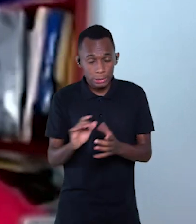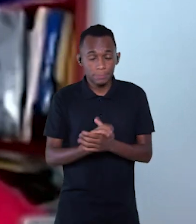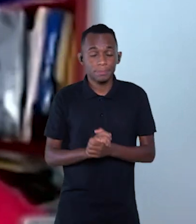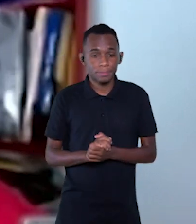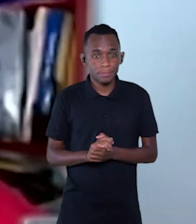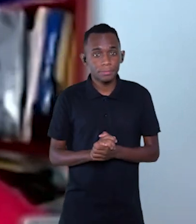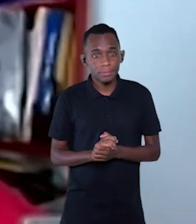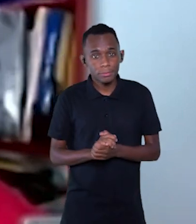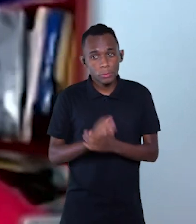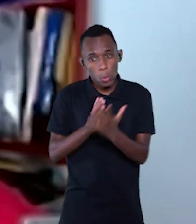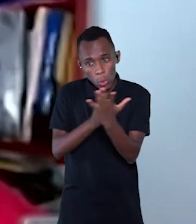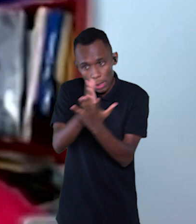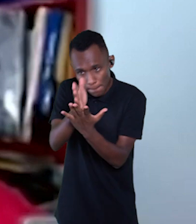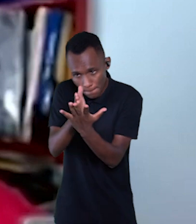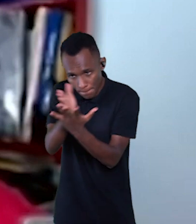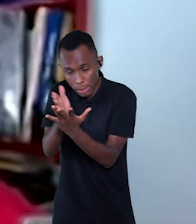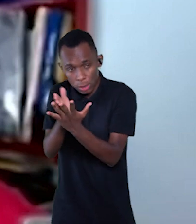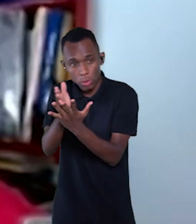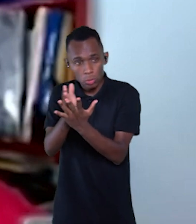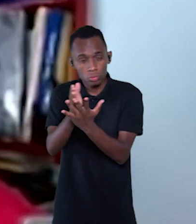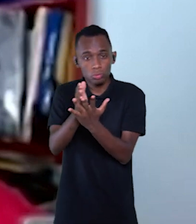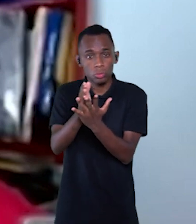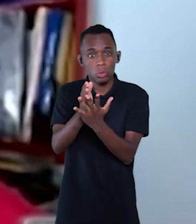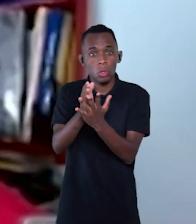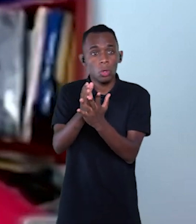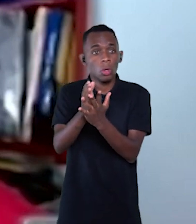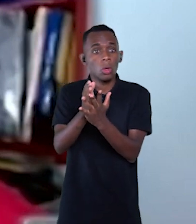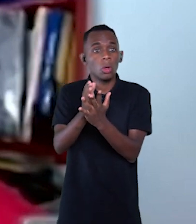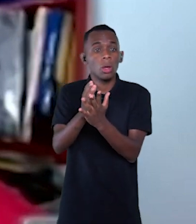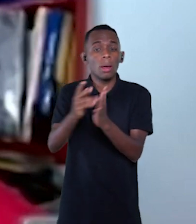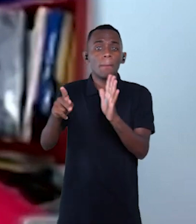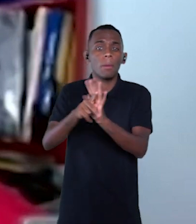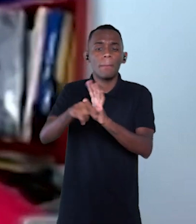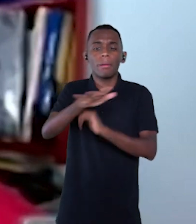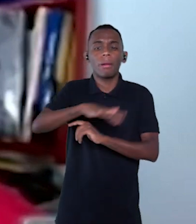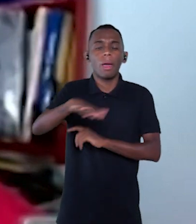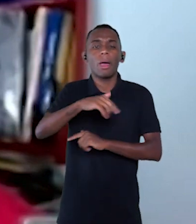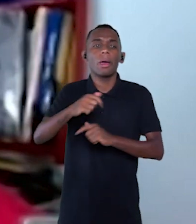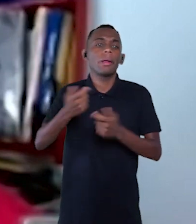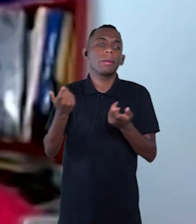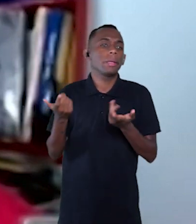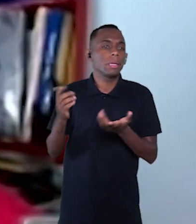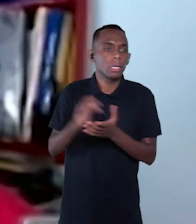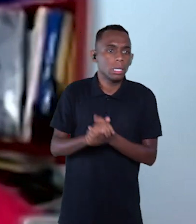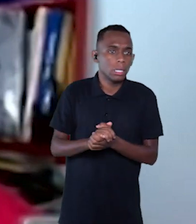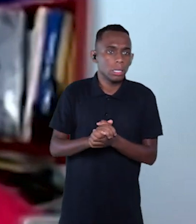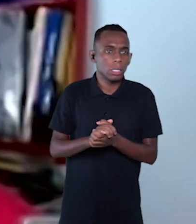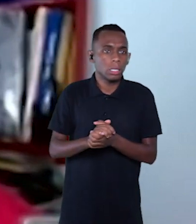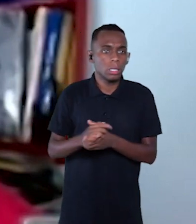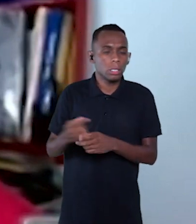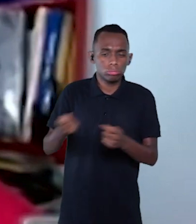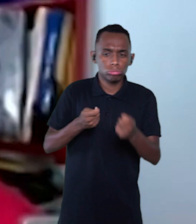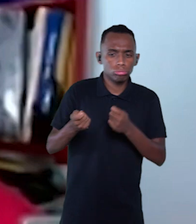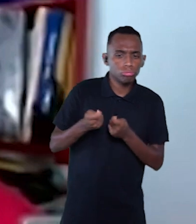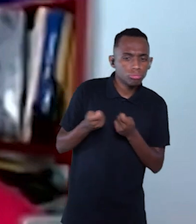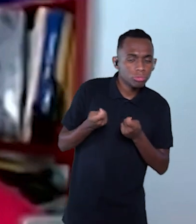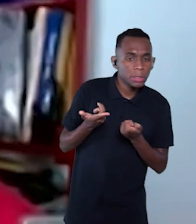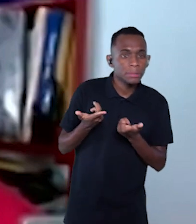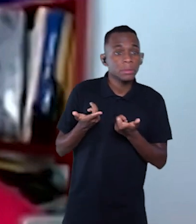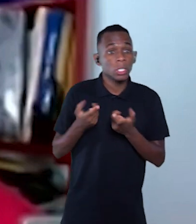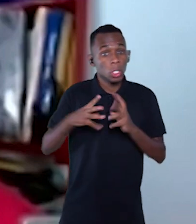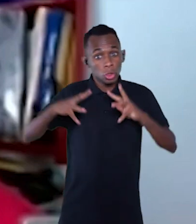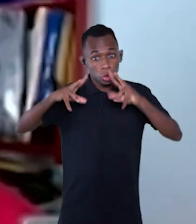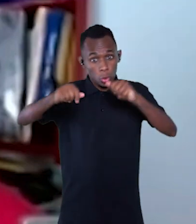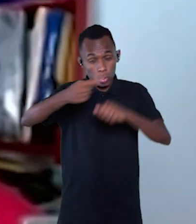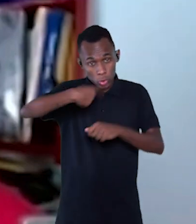especialidade que está direcionada para uma demanda de mercado, digamos assim. Ou seja, como eu te